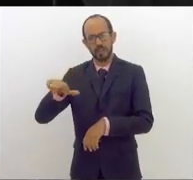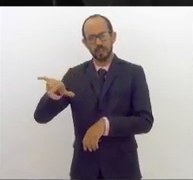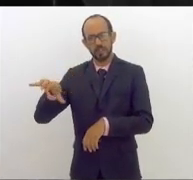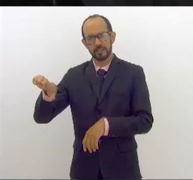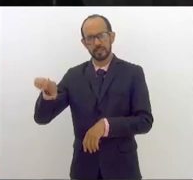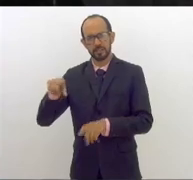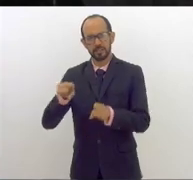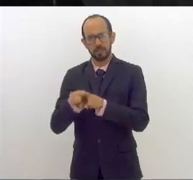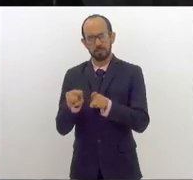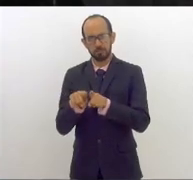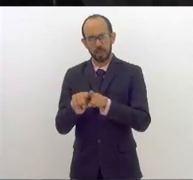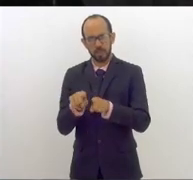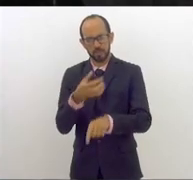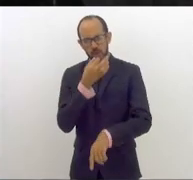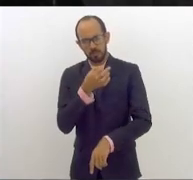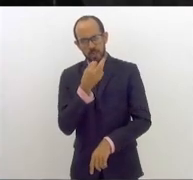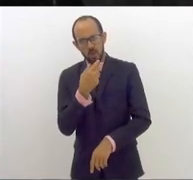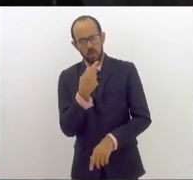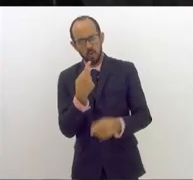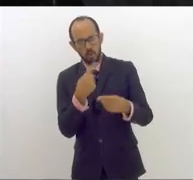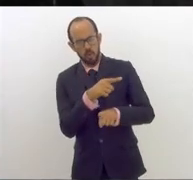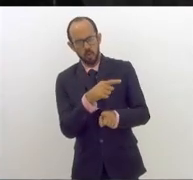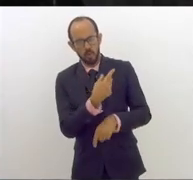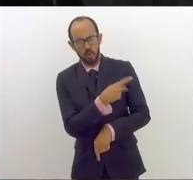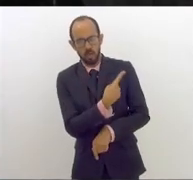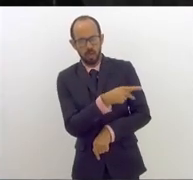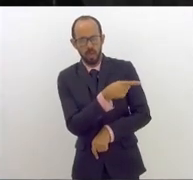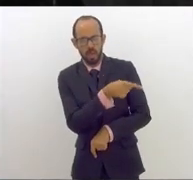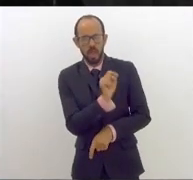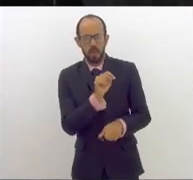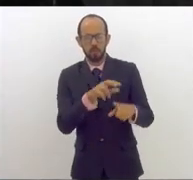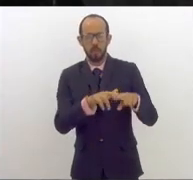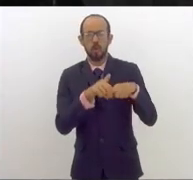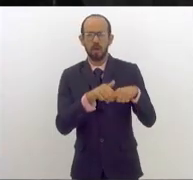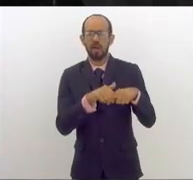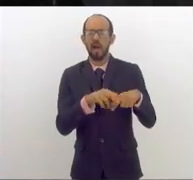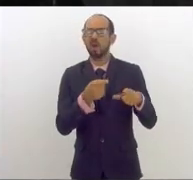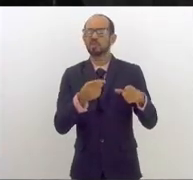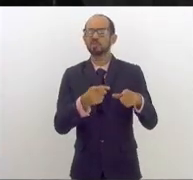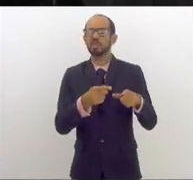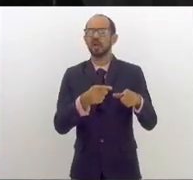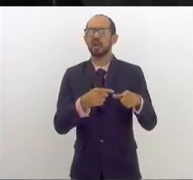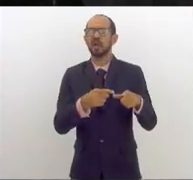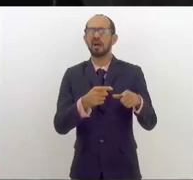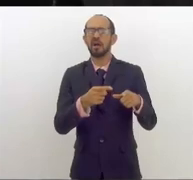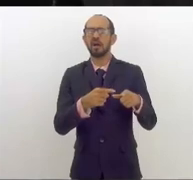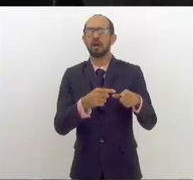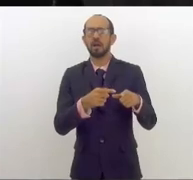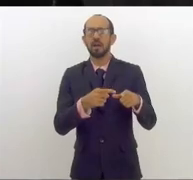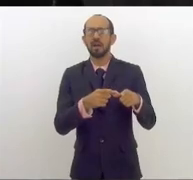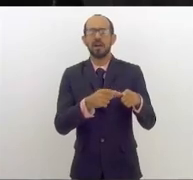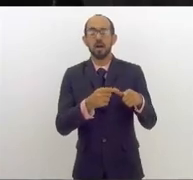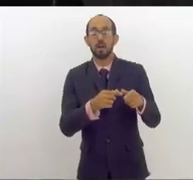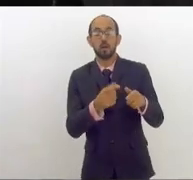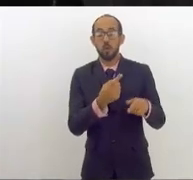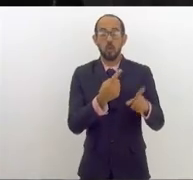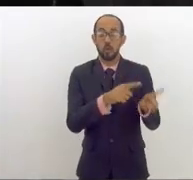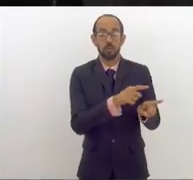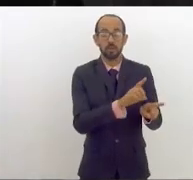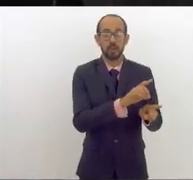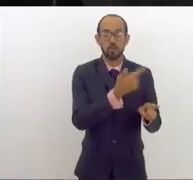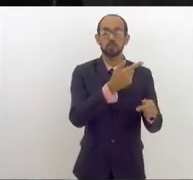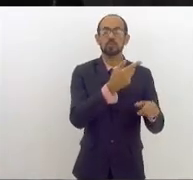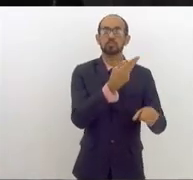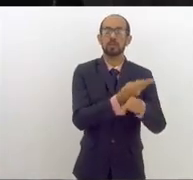como naquela época patrocinadoras tentavam tomar conta de tudo dos clubes virar donos dos atletas enfim elas se surgiram Contra isso claro